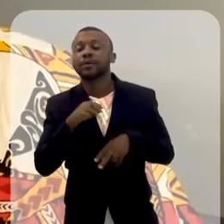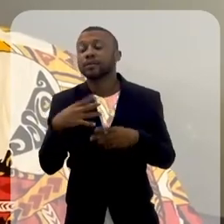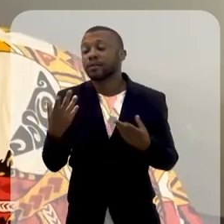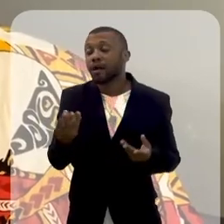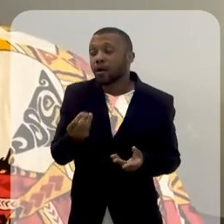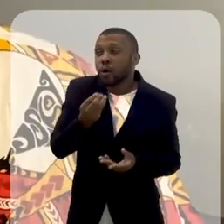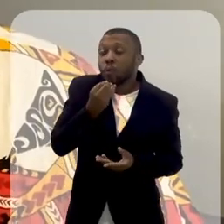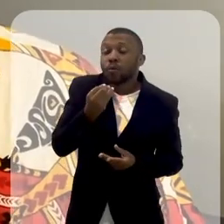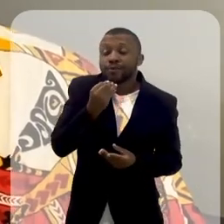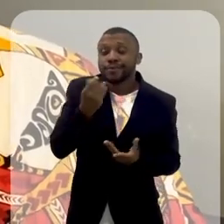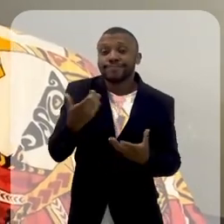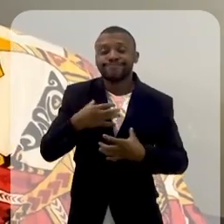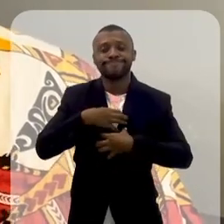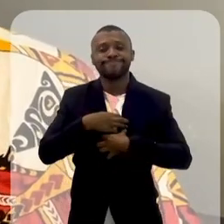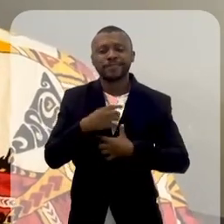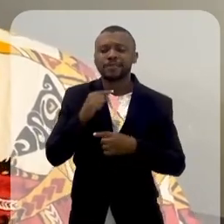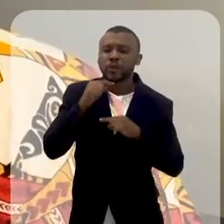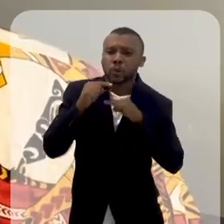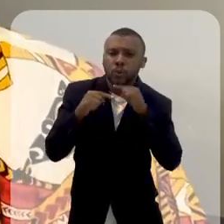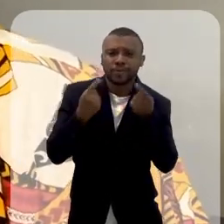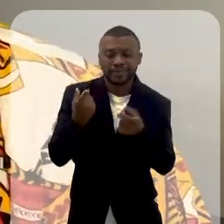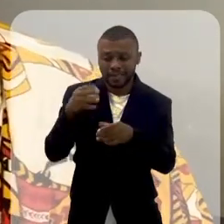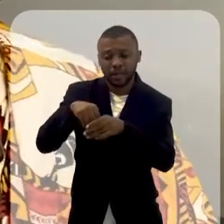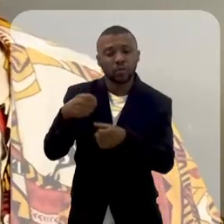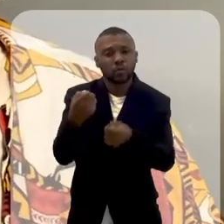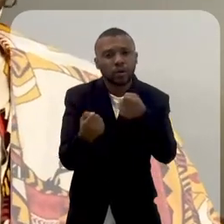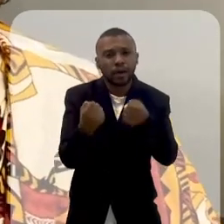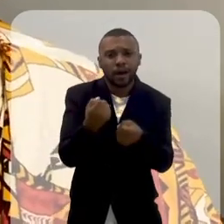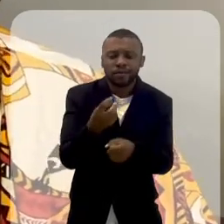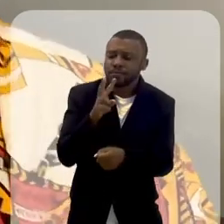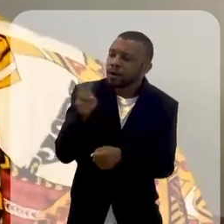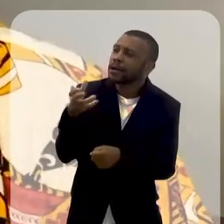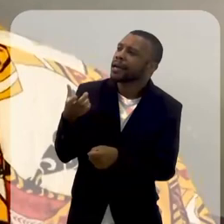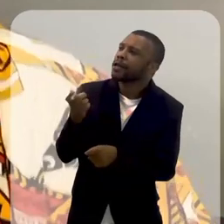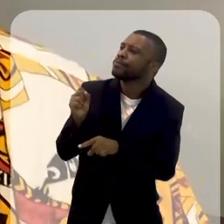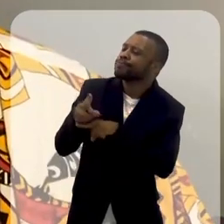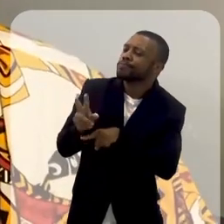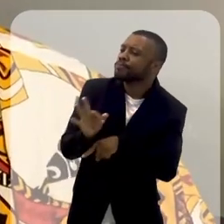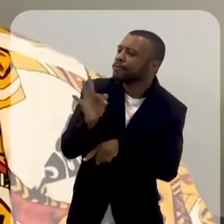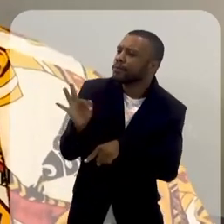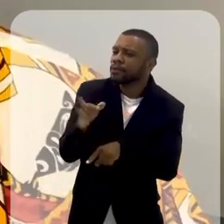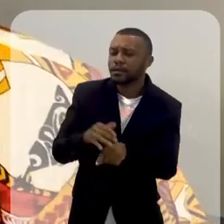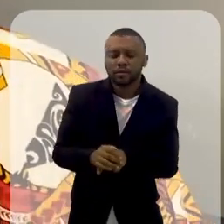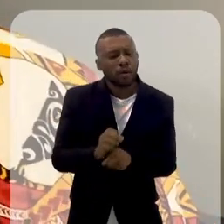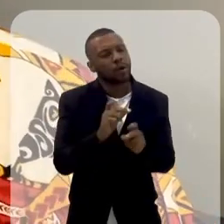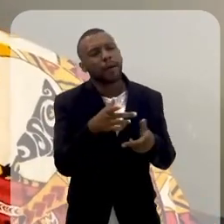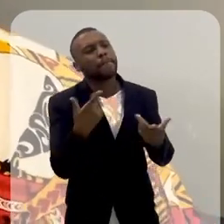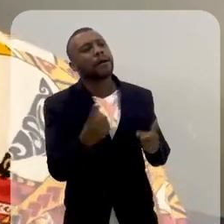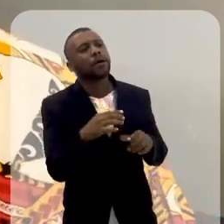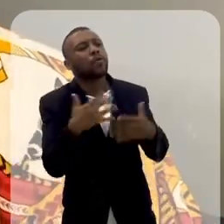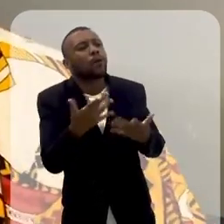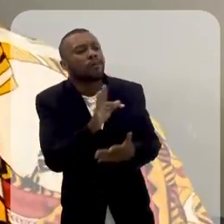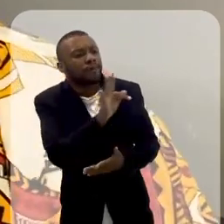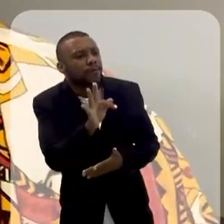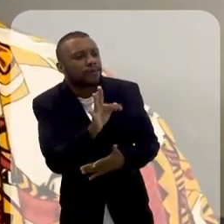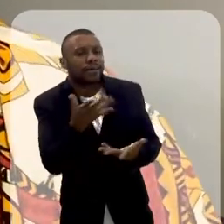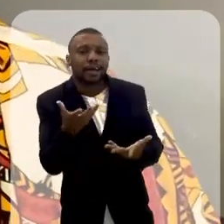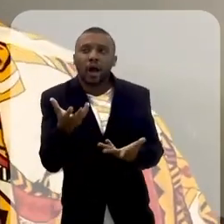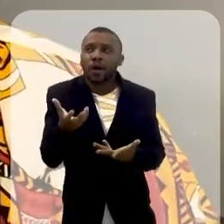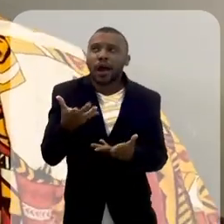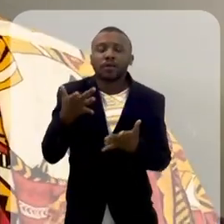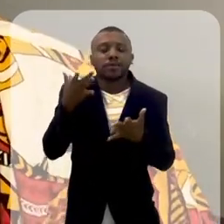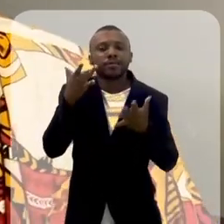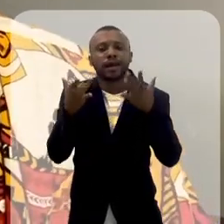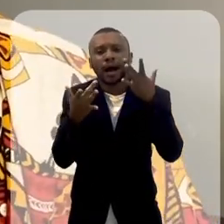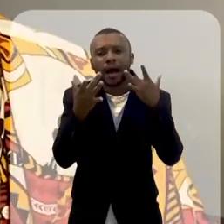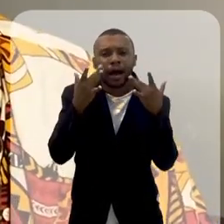fazer, né? Era isso. Eu estava em dúvida. Eu lembro que eu estava dentro do carro com meu pai e eu falo: pai, eu quero fazer uma faculdade. Aí ele: tá, mas o que que você quer fazer? Eu